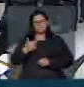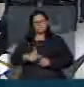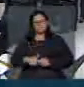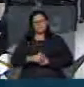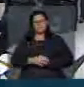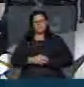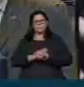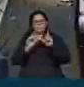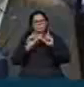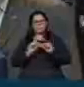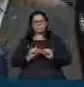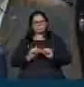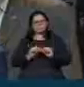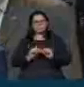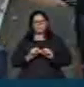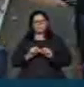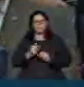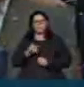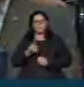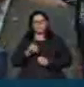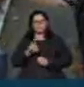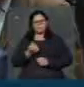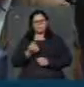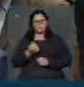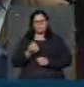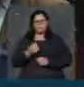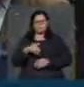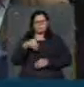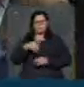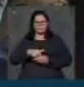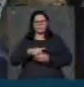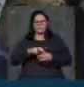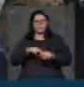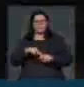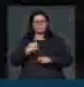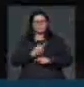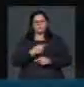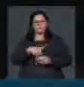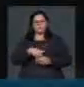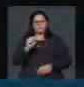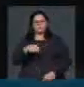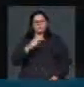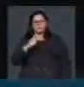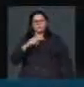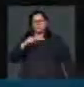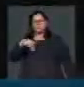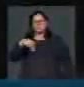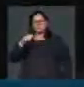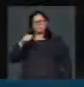diminuir custos para as eleições. Por isso a bancada do PPS vota sim. Como vota o PM?